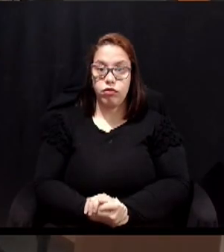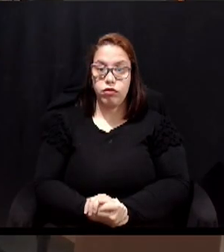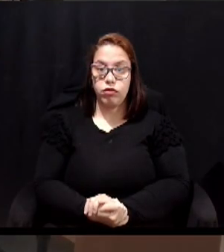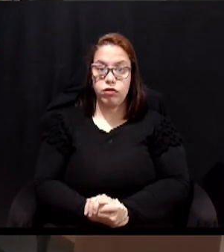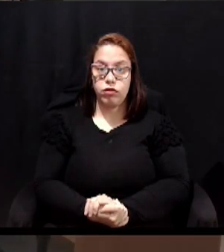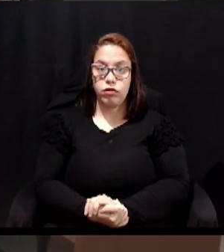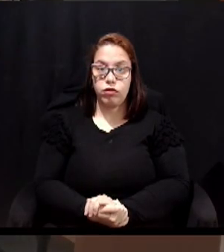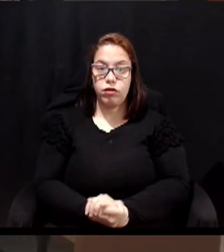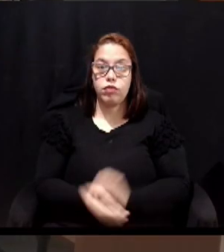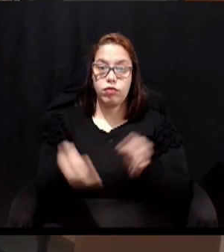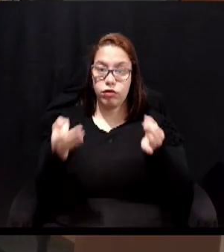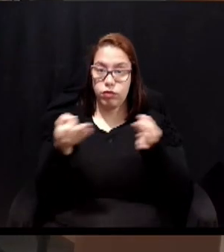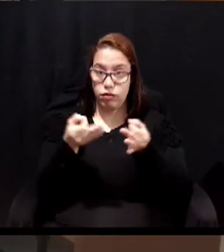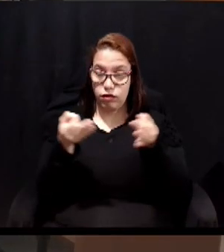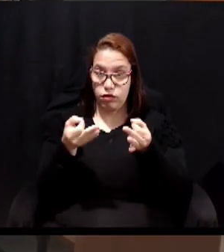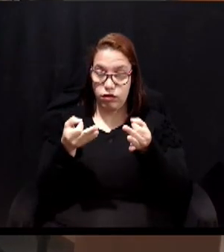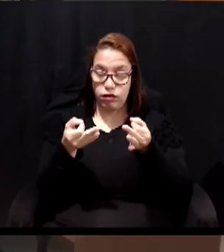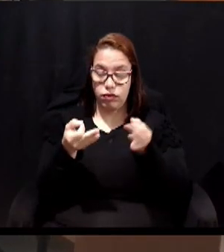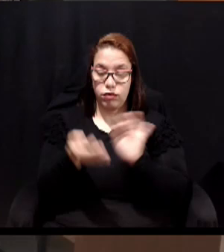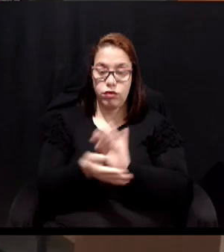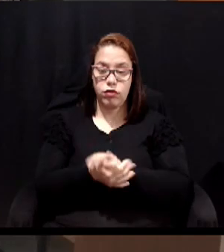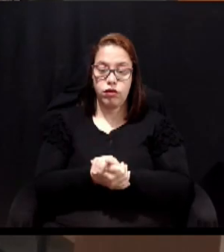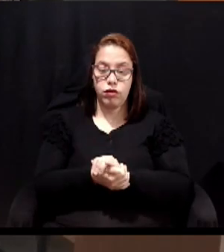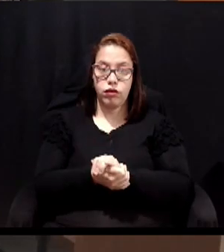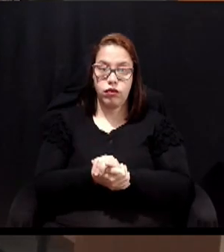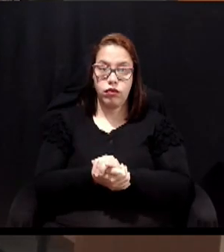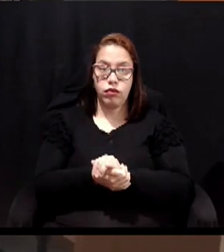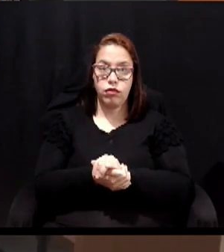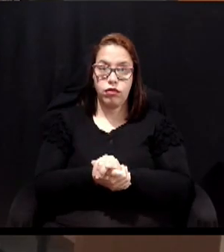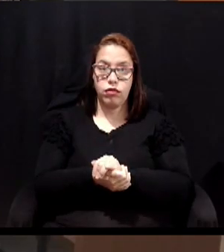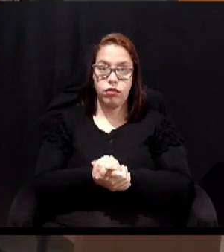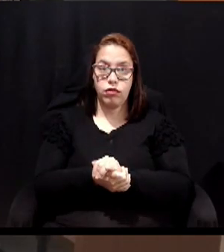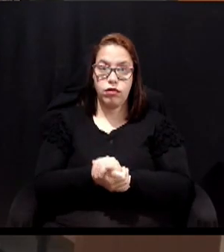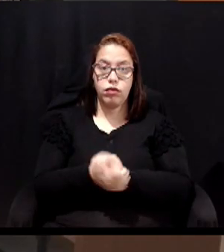Perfeito. Então, com isso,